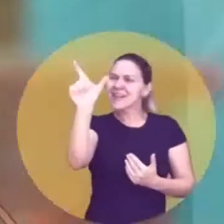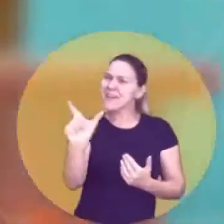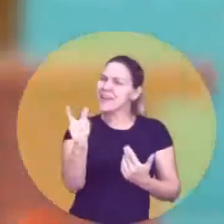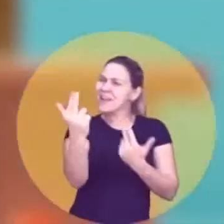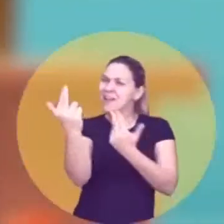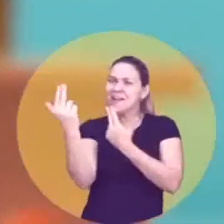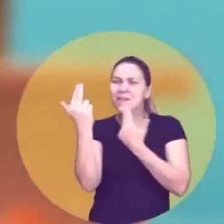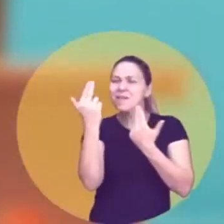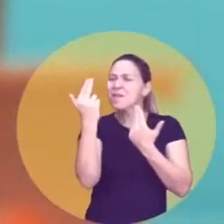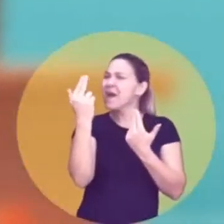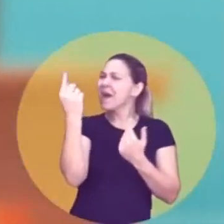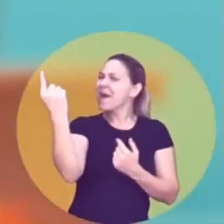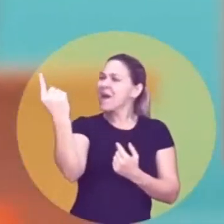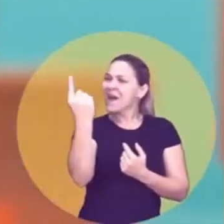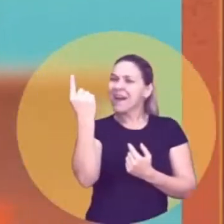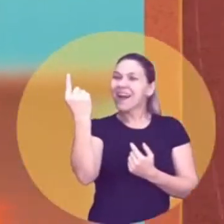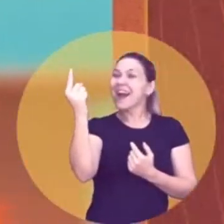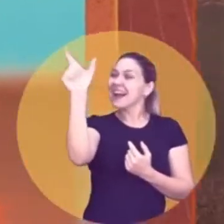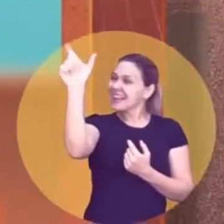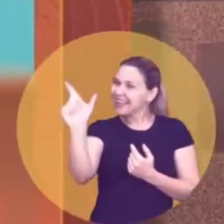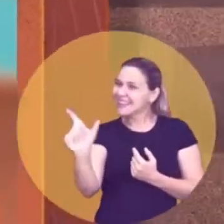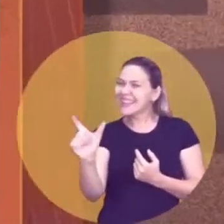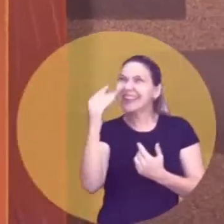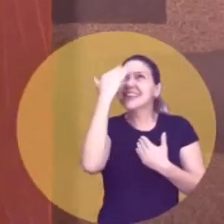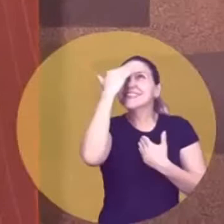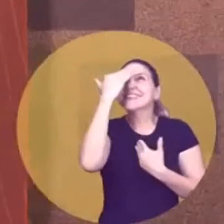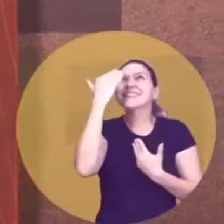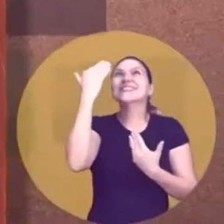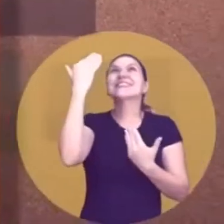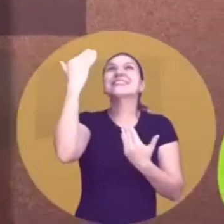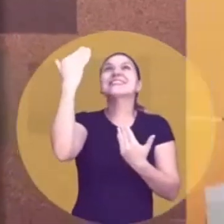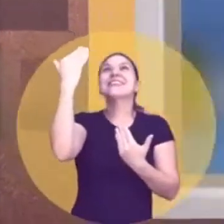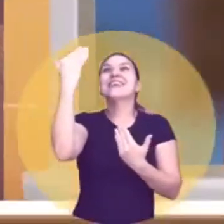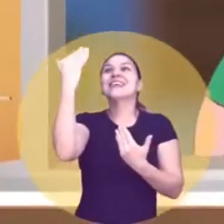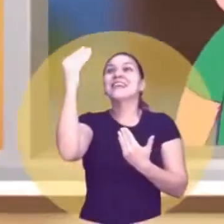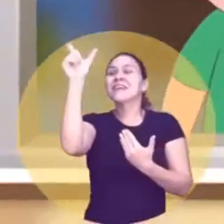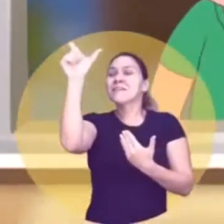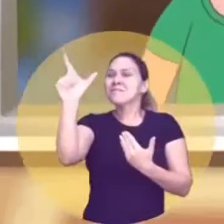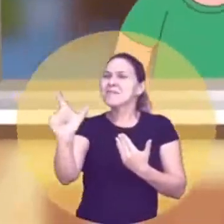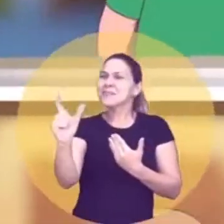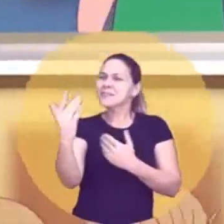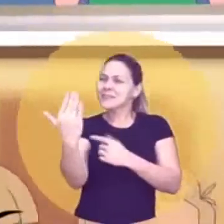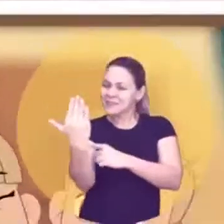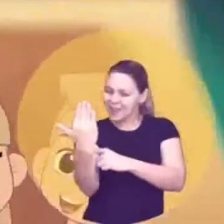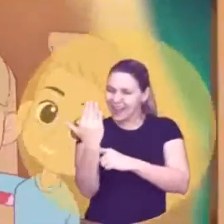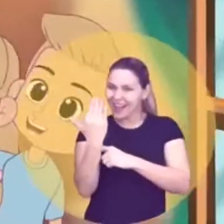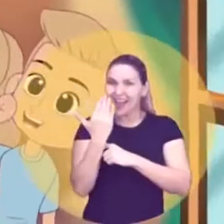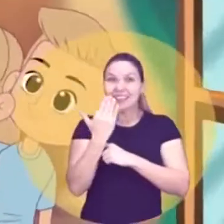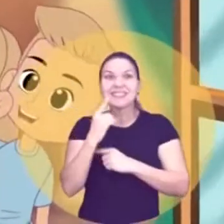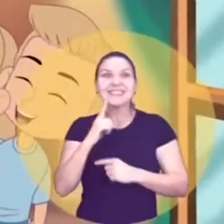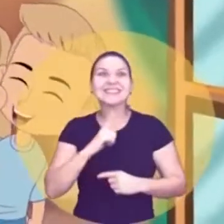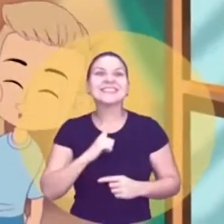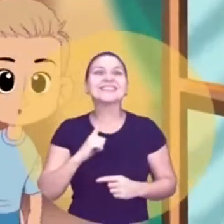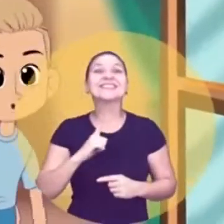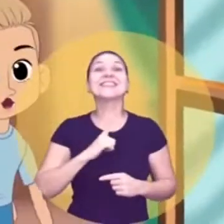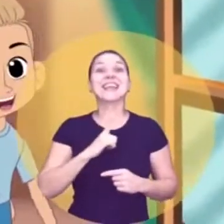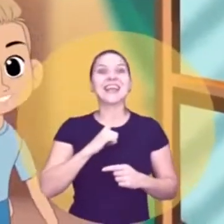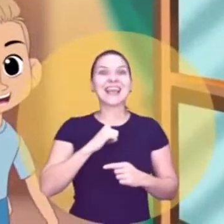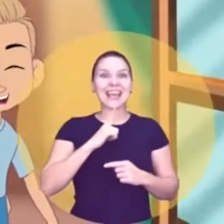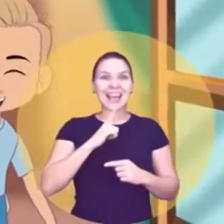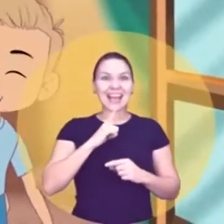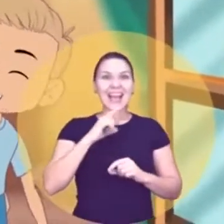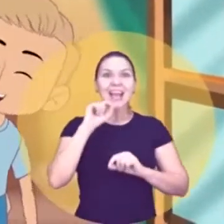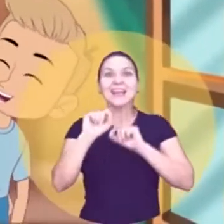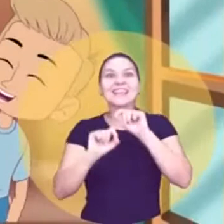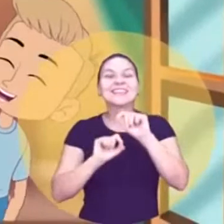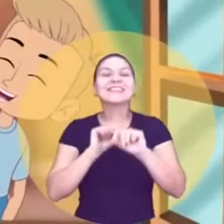Agradeço que há alguém como você. Agradeço que há quem me ajudou a